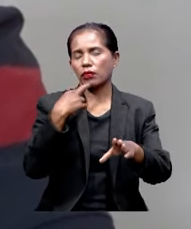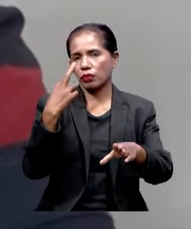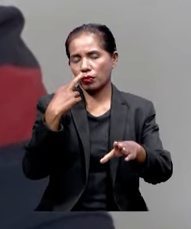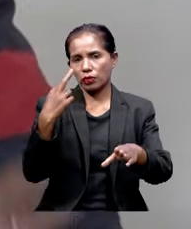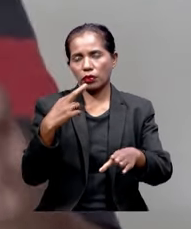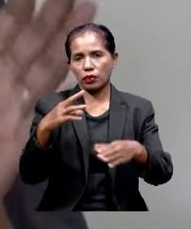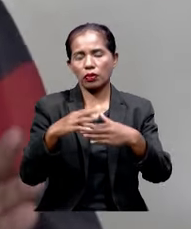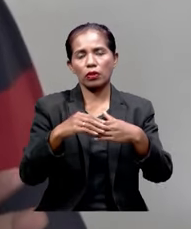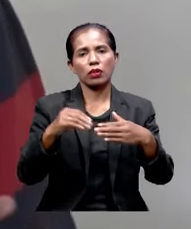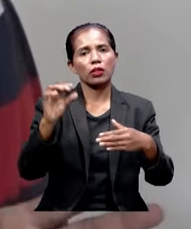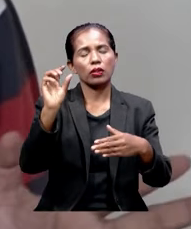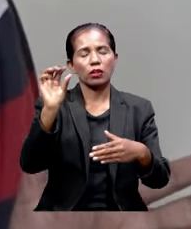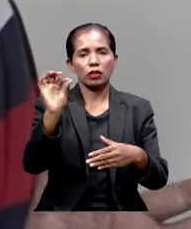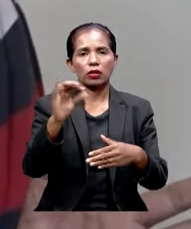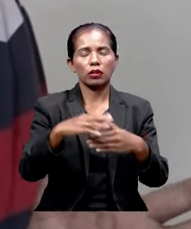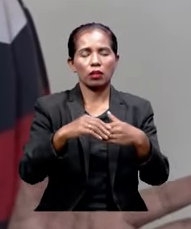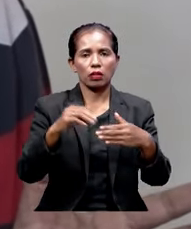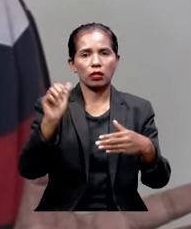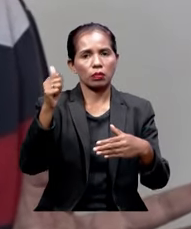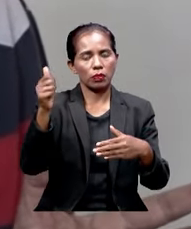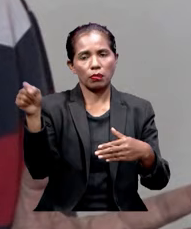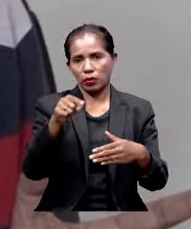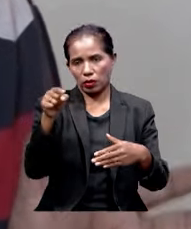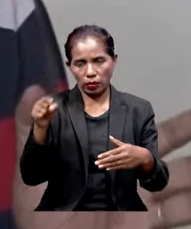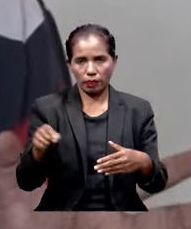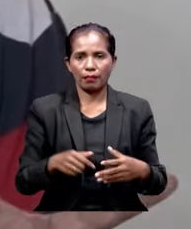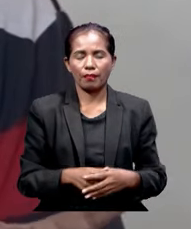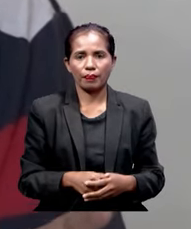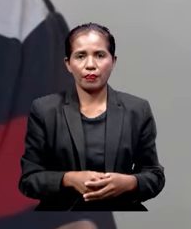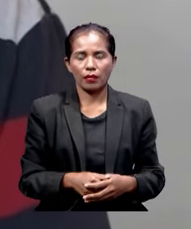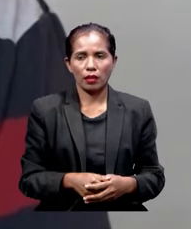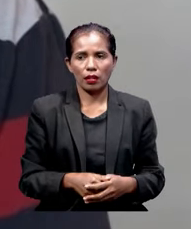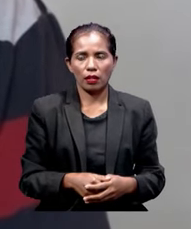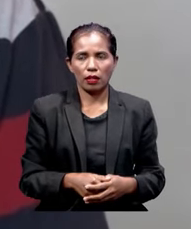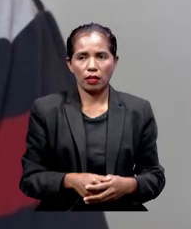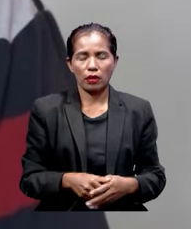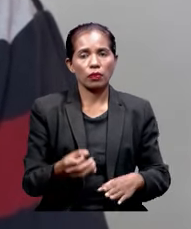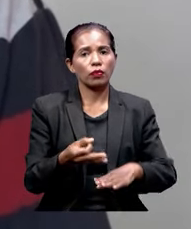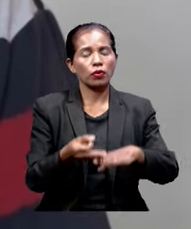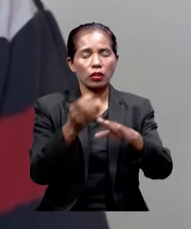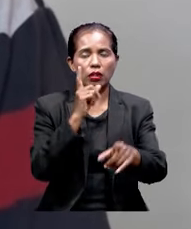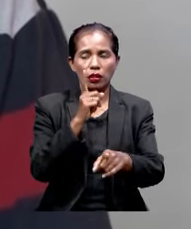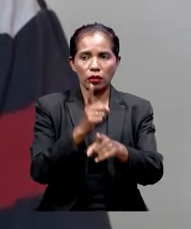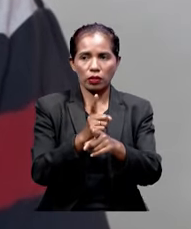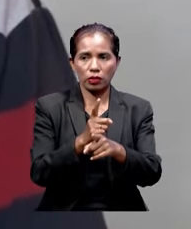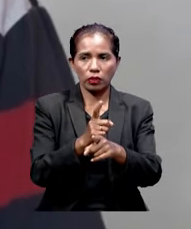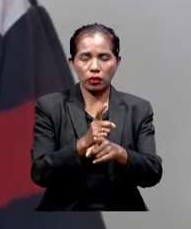8-10%. Tamba tane ia se suba a preço de origem. Preço de origem é, sai o